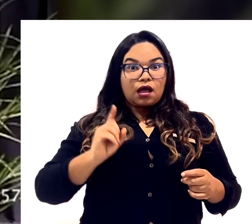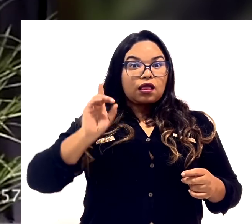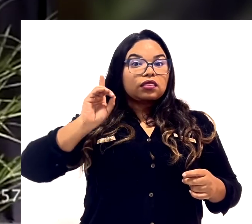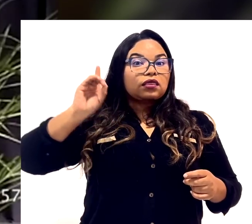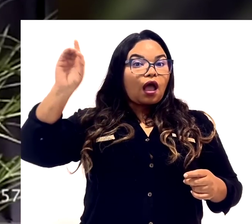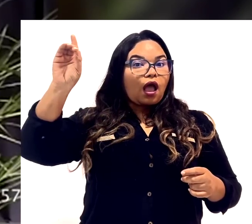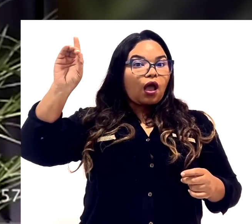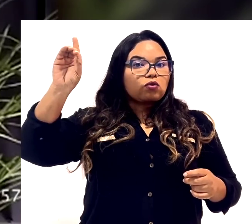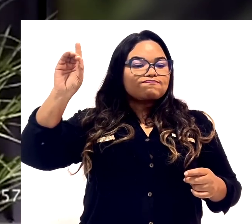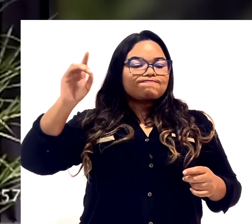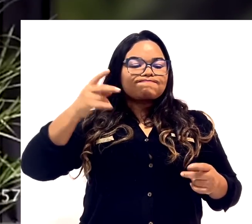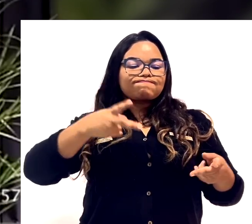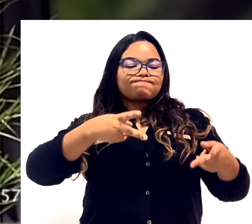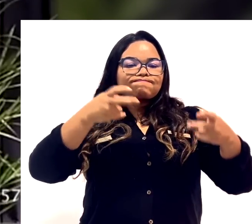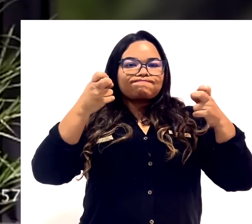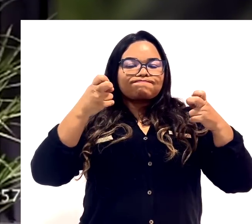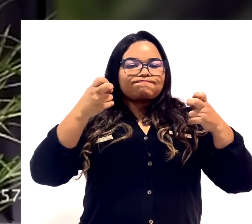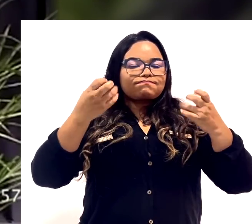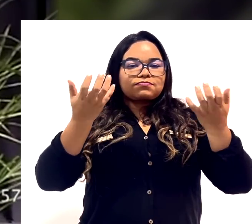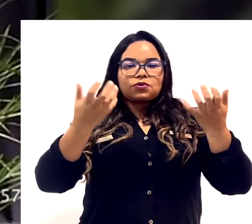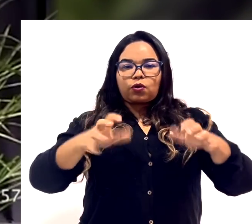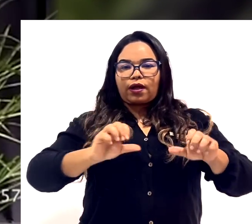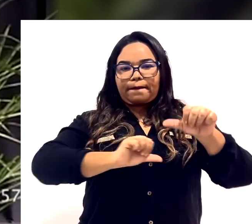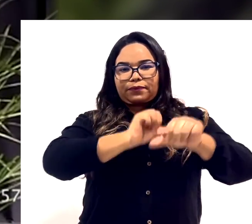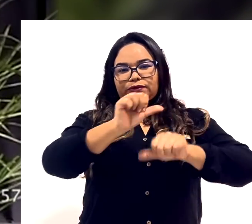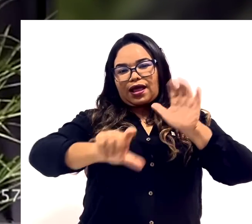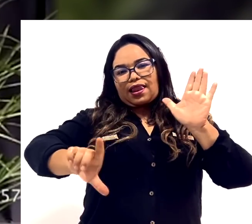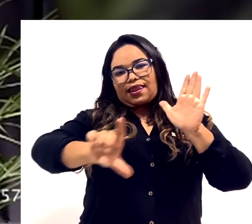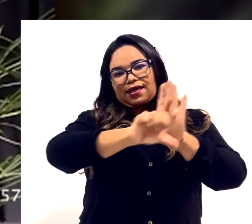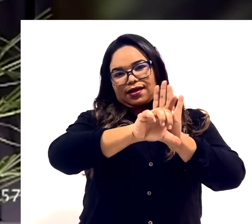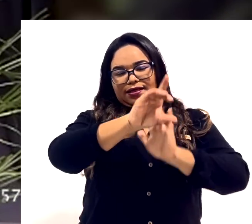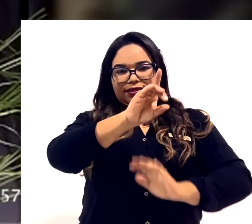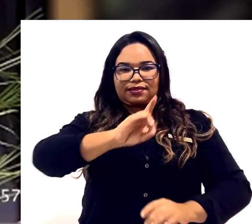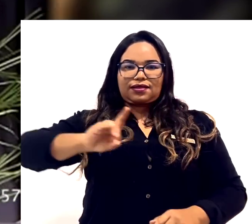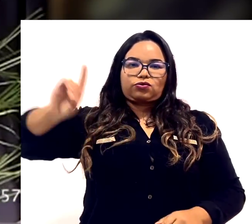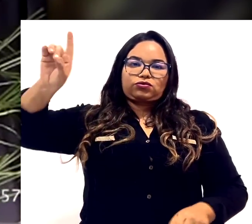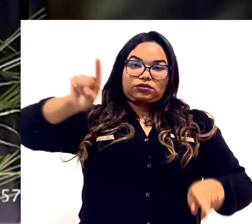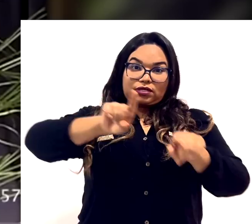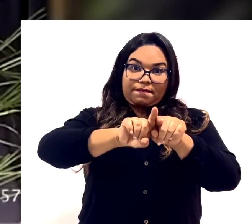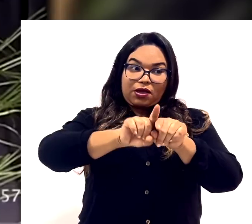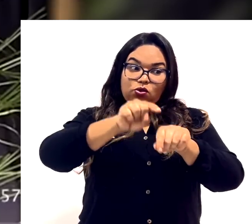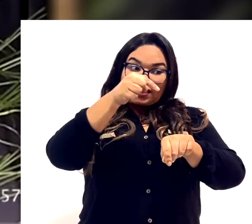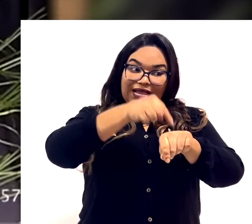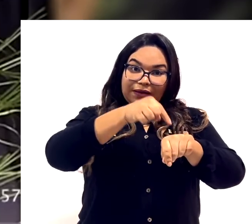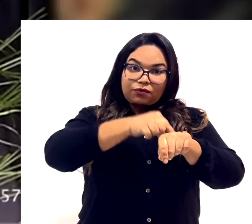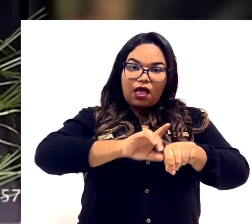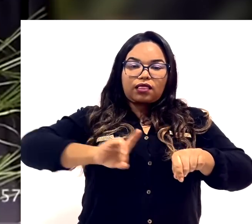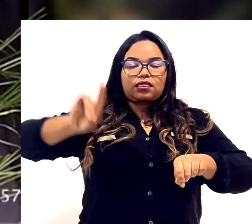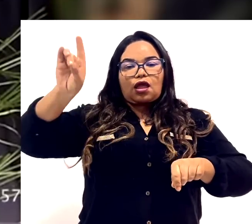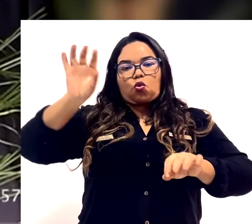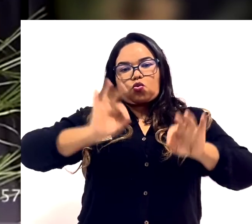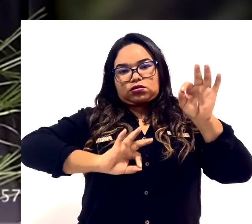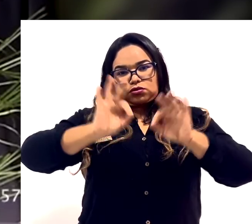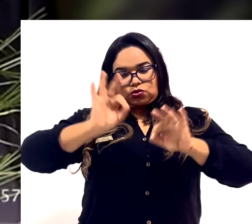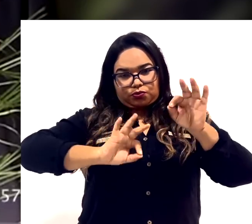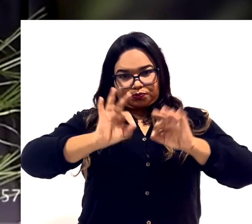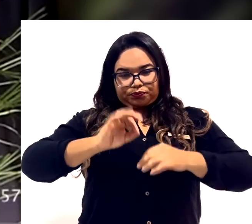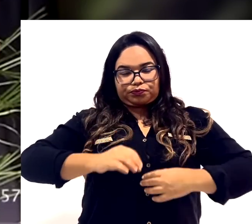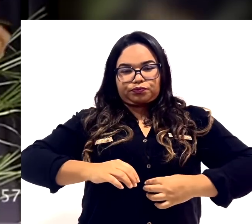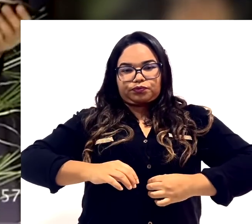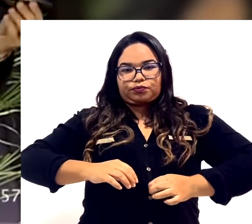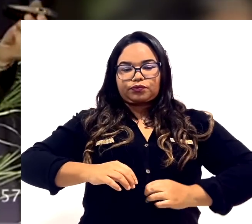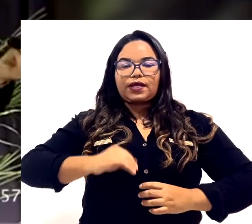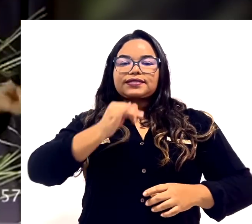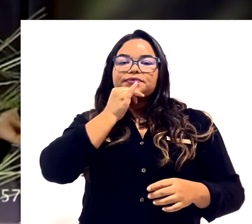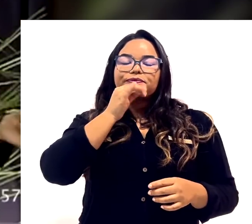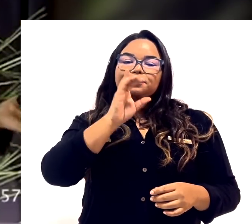lei divina. E os tempos que deveriam ser mudados seriam tempos que Deus estabeleceu. Por exemplo,